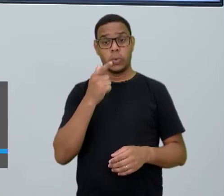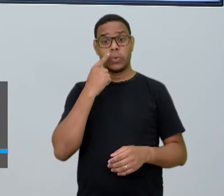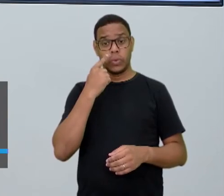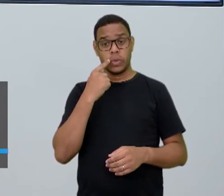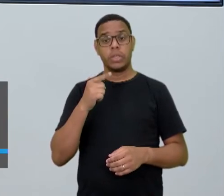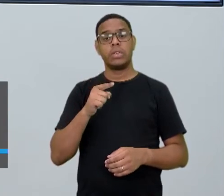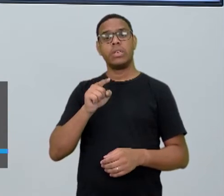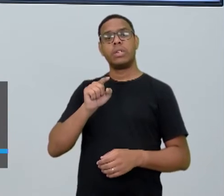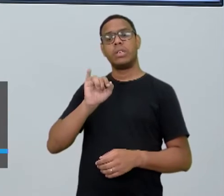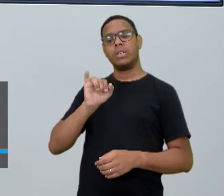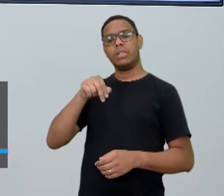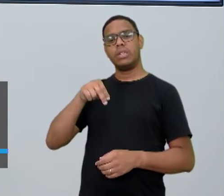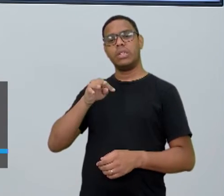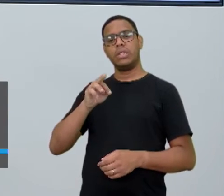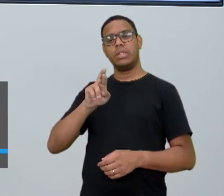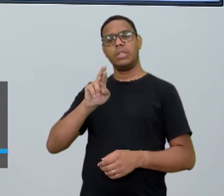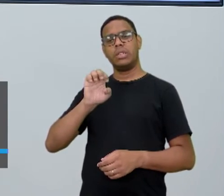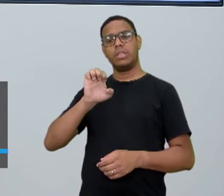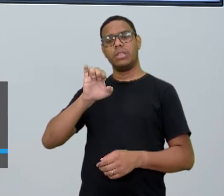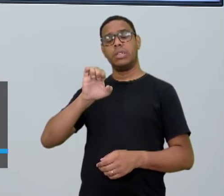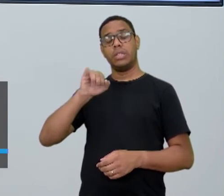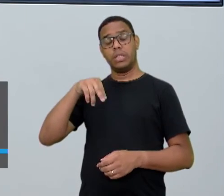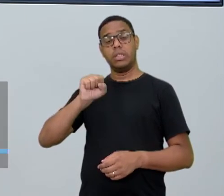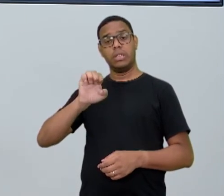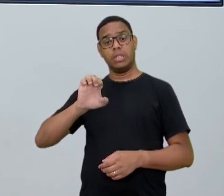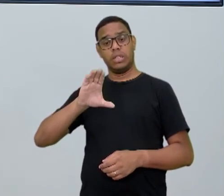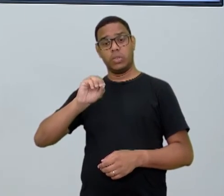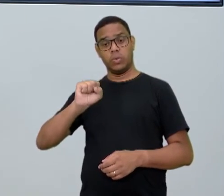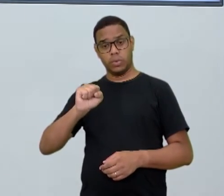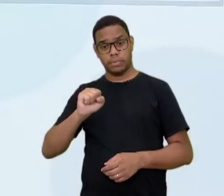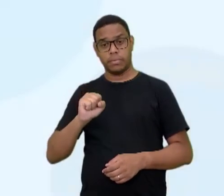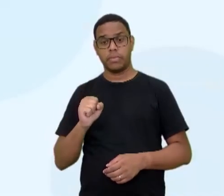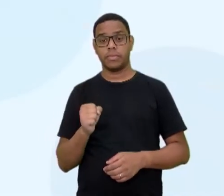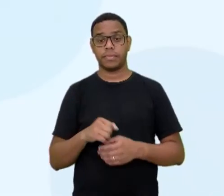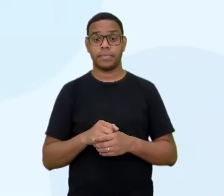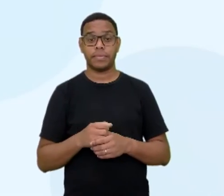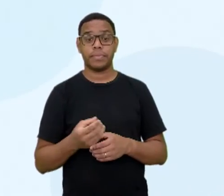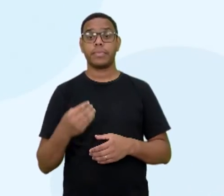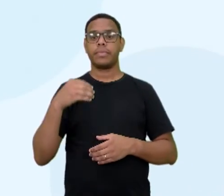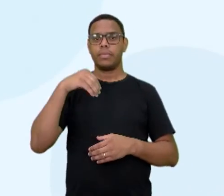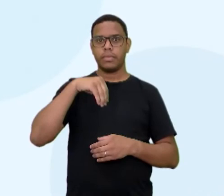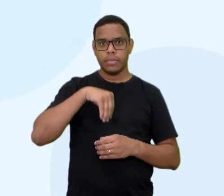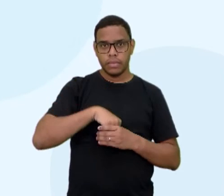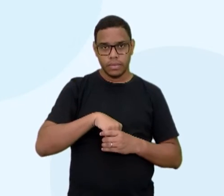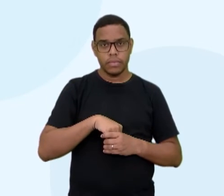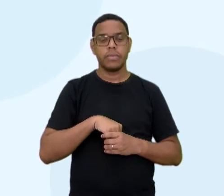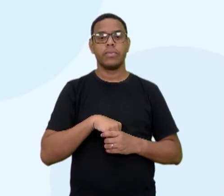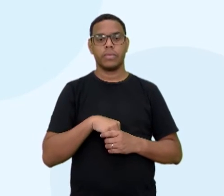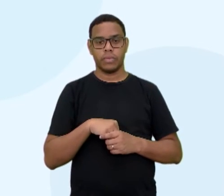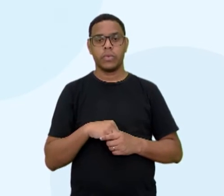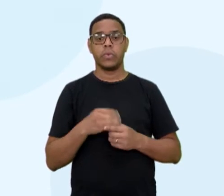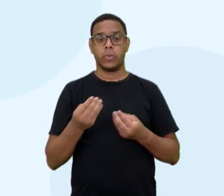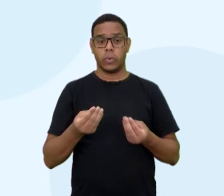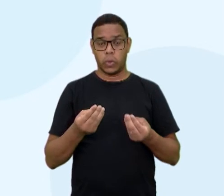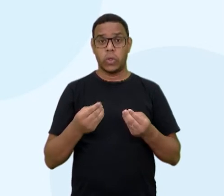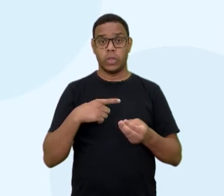nervos intrínsecos. Os nervos intrínsecos, ou seja, que estão ali no interior, né,